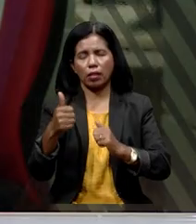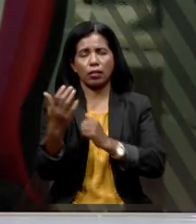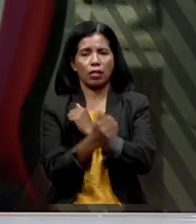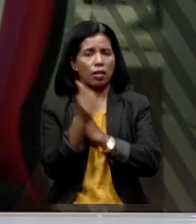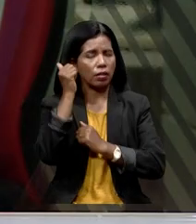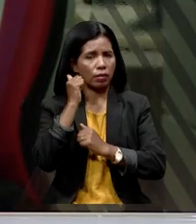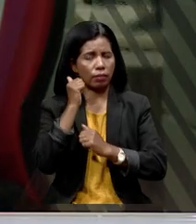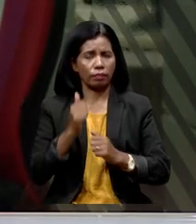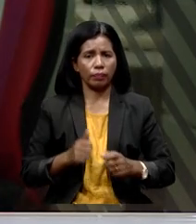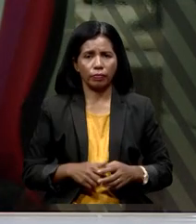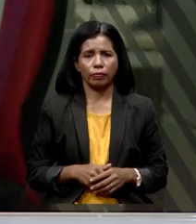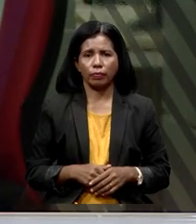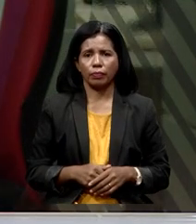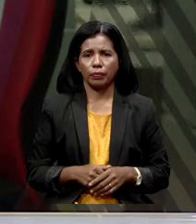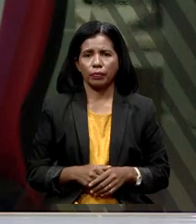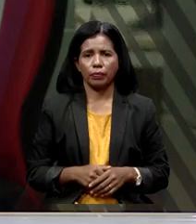Aziatiku.